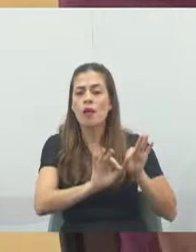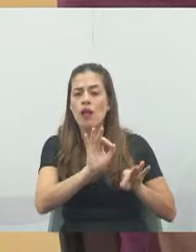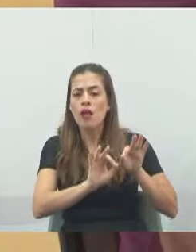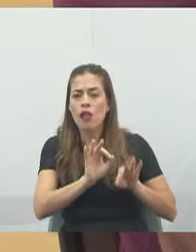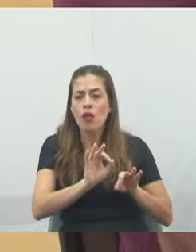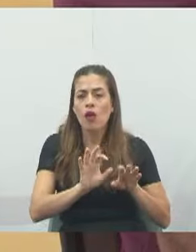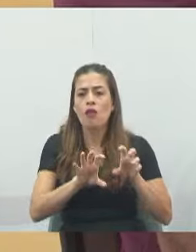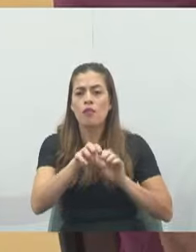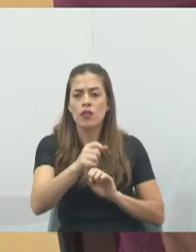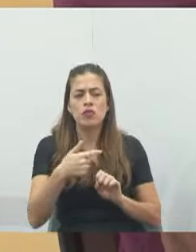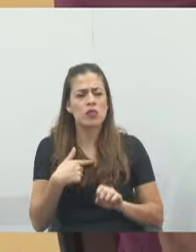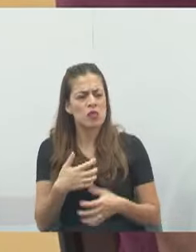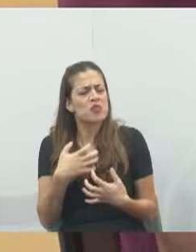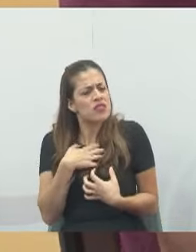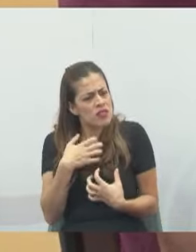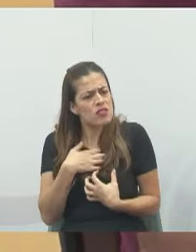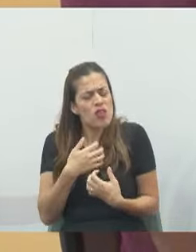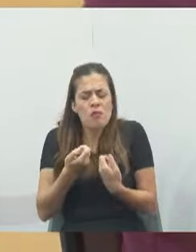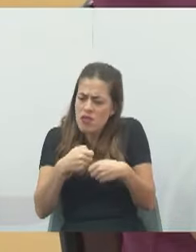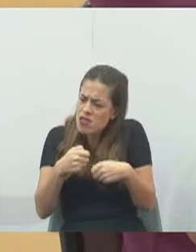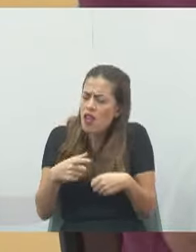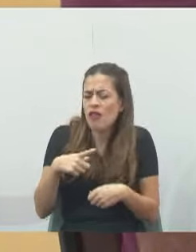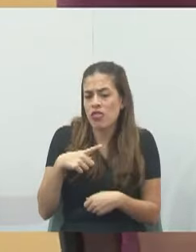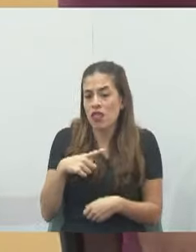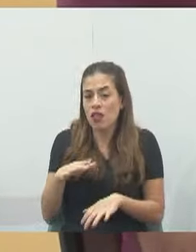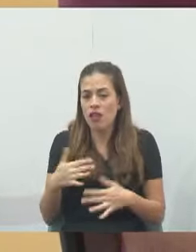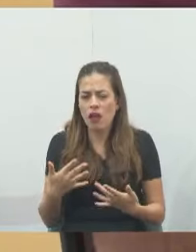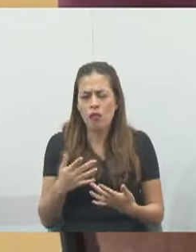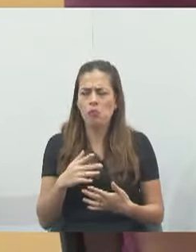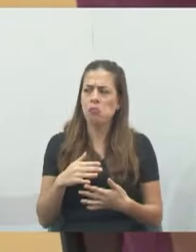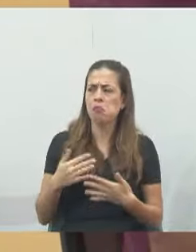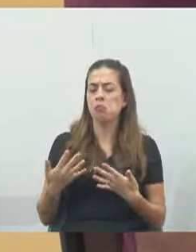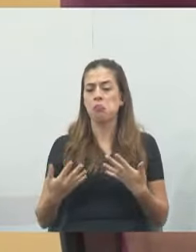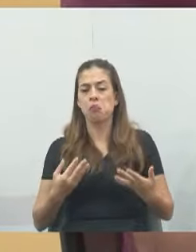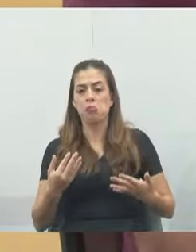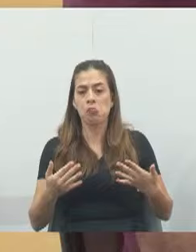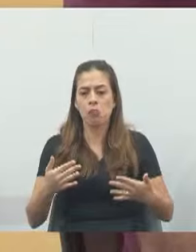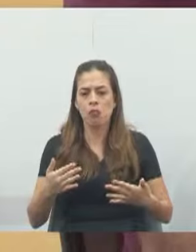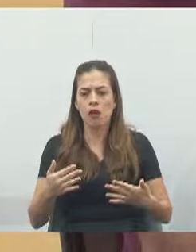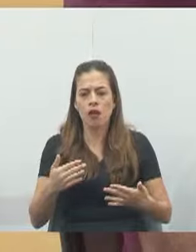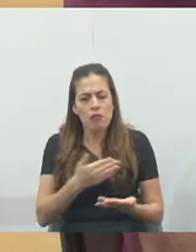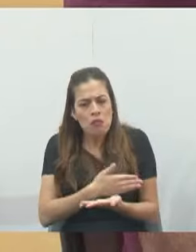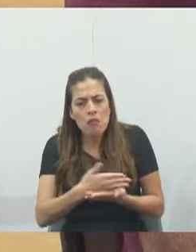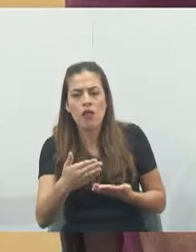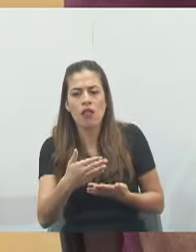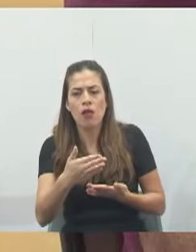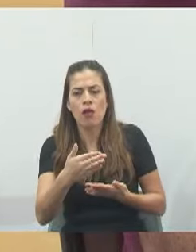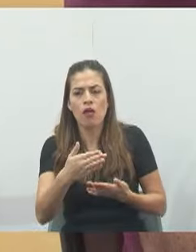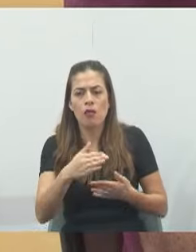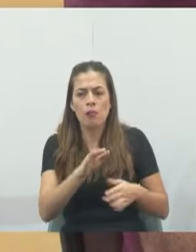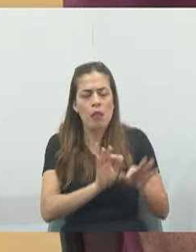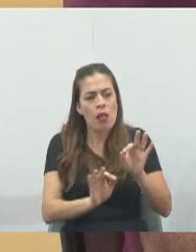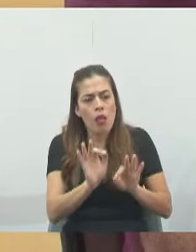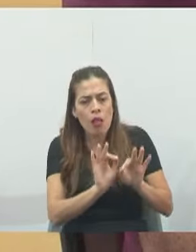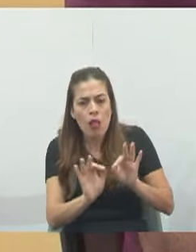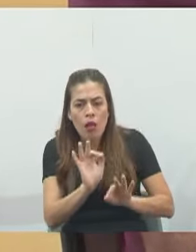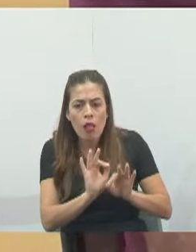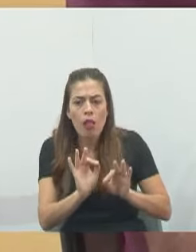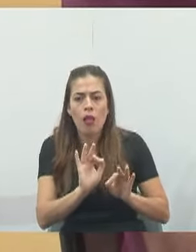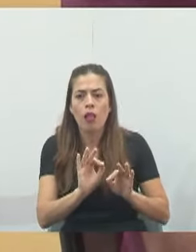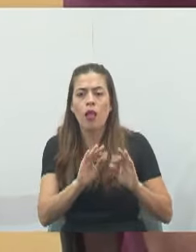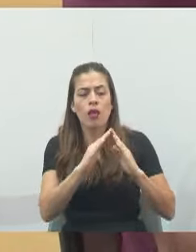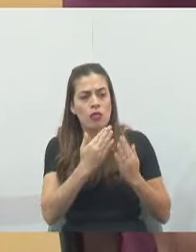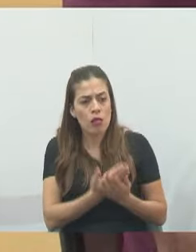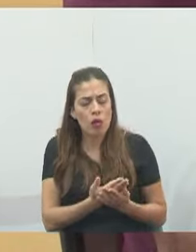eu sou empresário e eu sentia essa necessidade, né? Aí ele catou no ar, foi lá e começou a montar a escolinha dele, parceria, foi